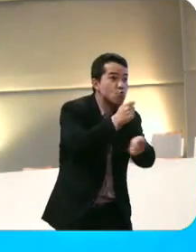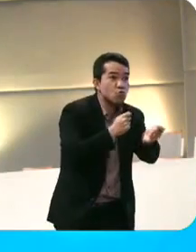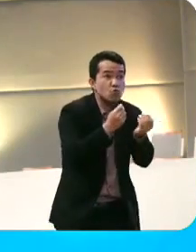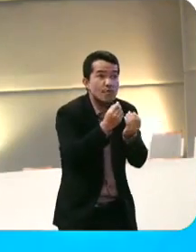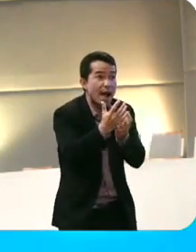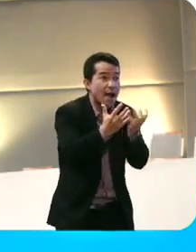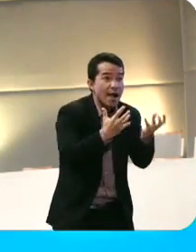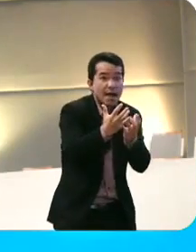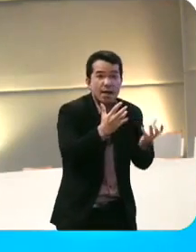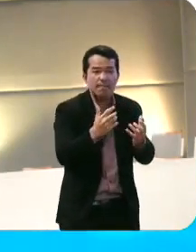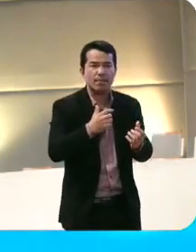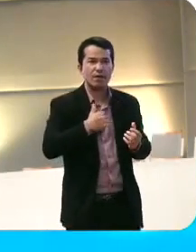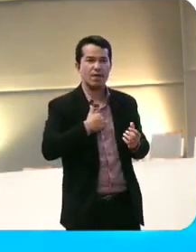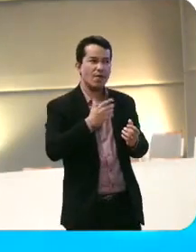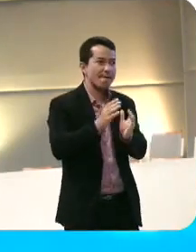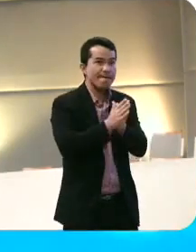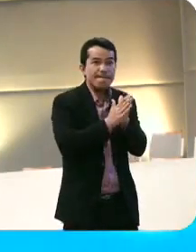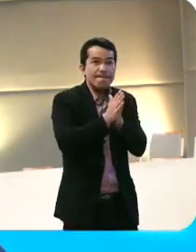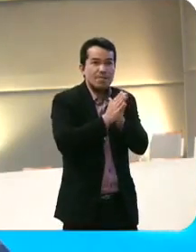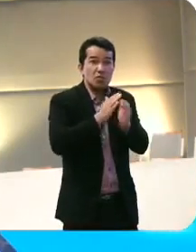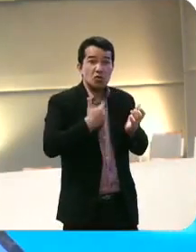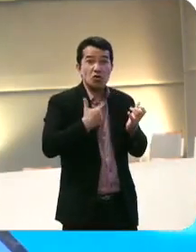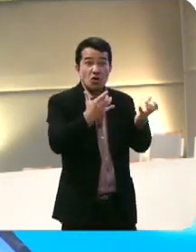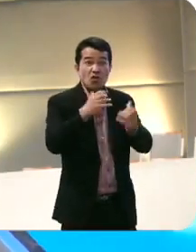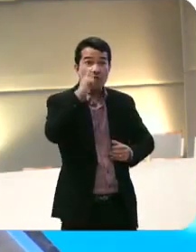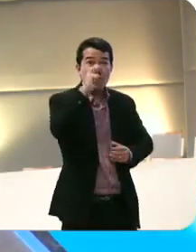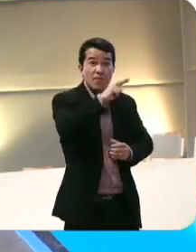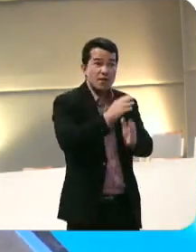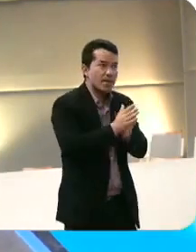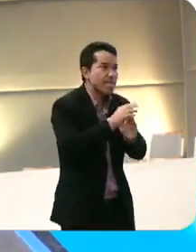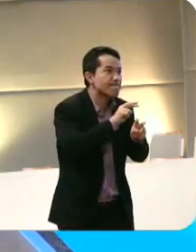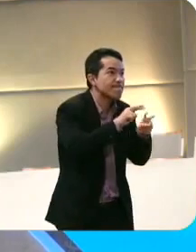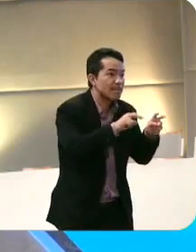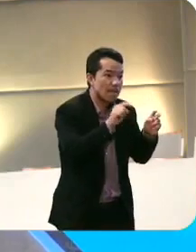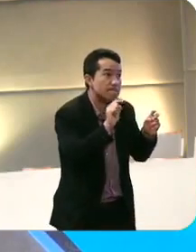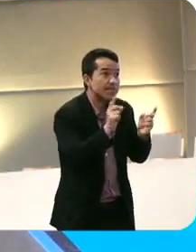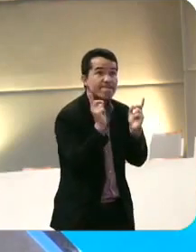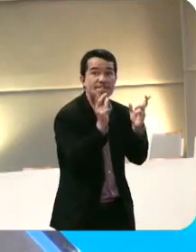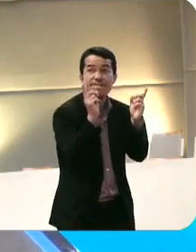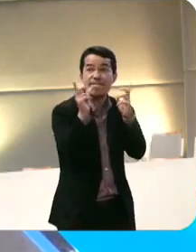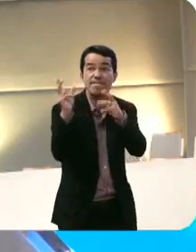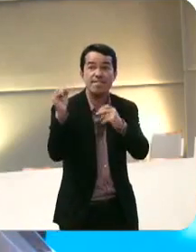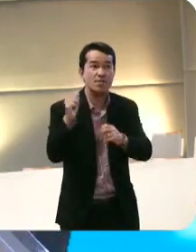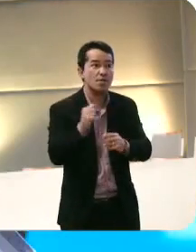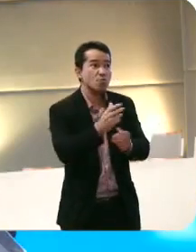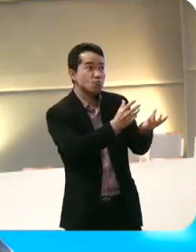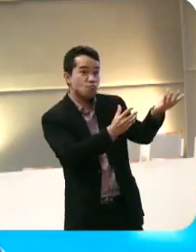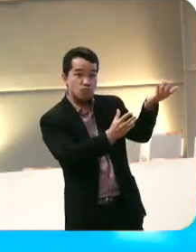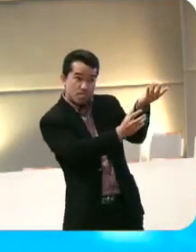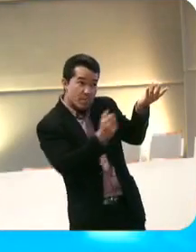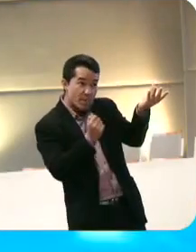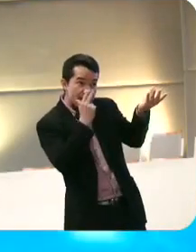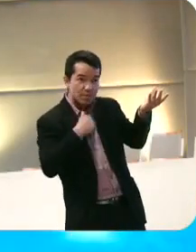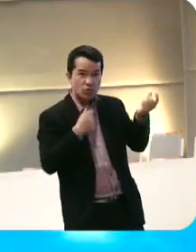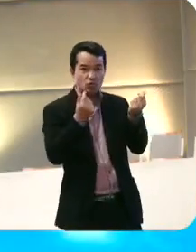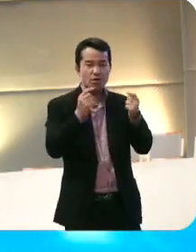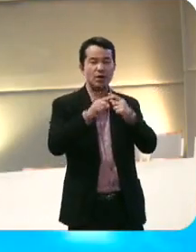eu falei, não, eu vou ficar no dedo porque está subindo. Na hora que baixar eu aperto, vendo e vou ganhar uma grana. E estava lá